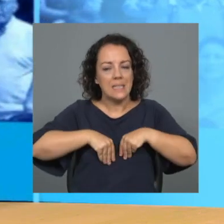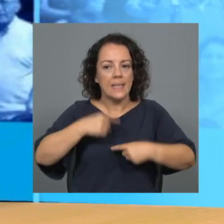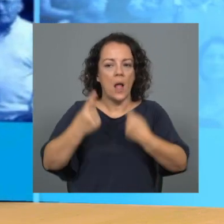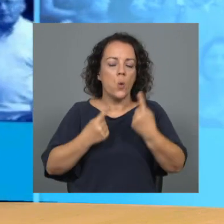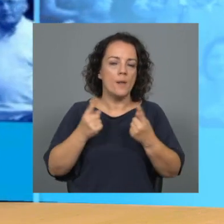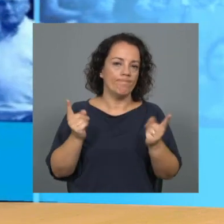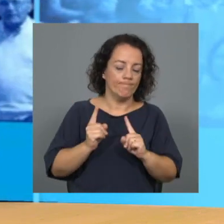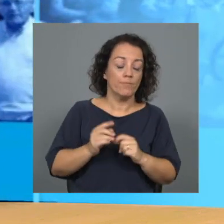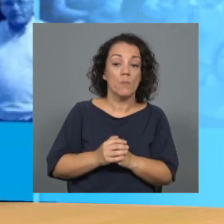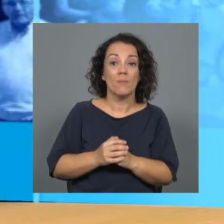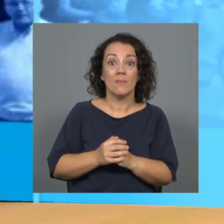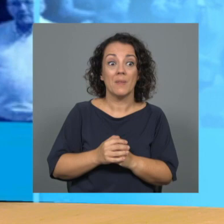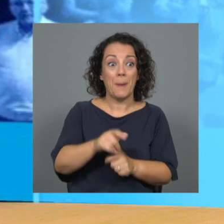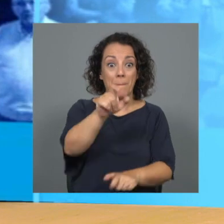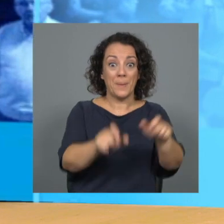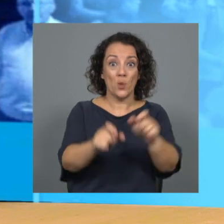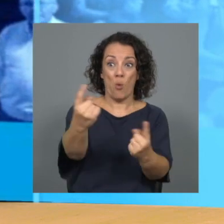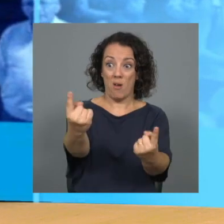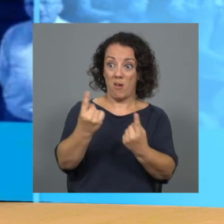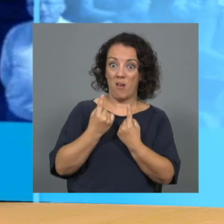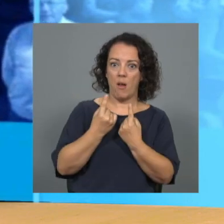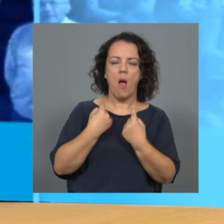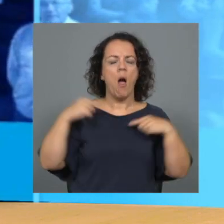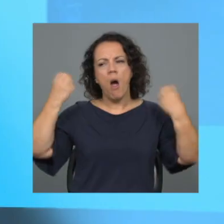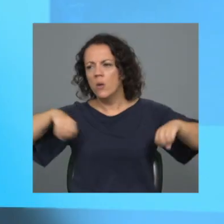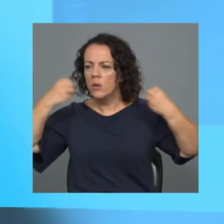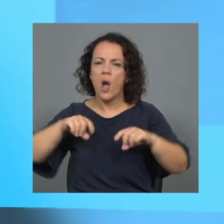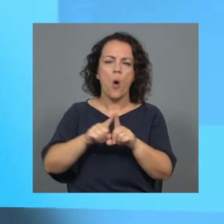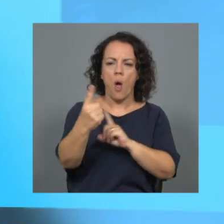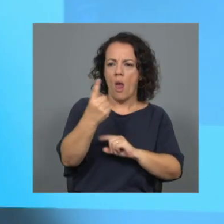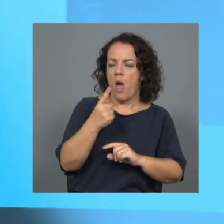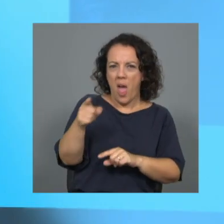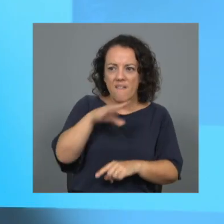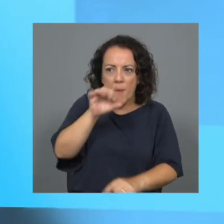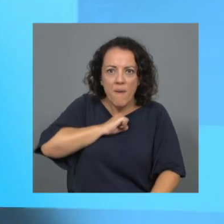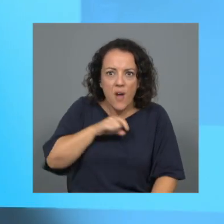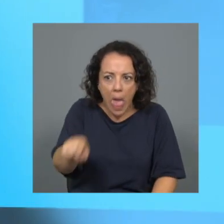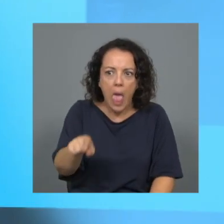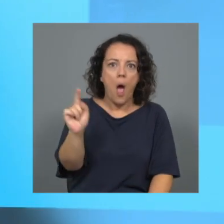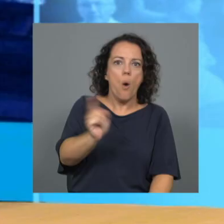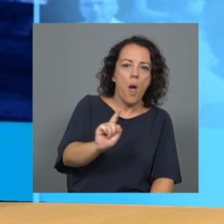isto aconteceu, mas será que é o meu familiar que está ali dentro? Eu própria experienciei isso,